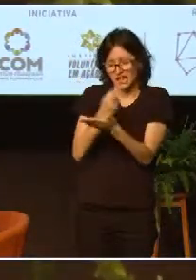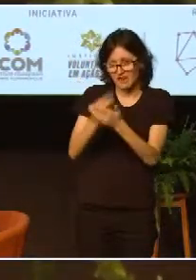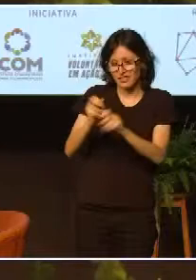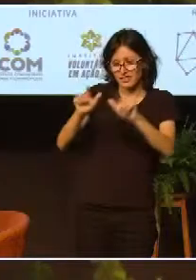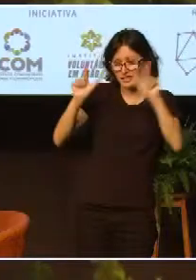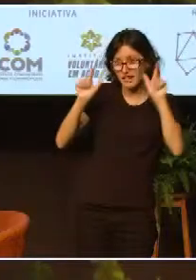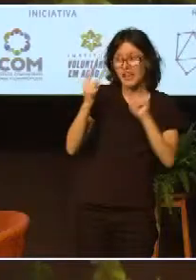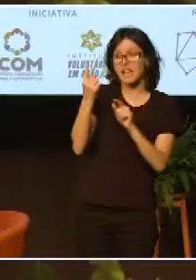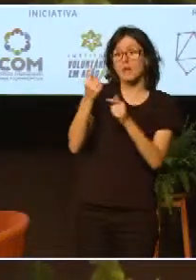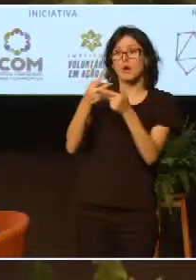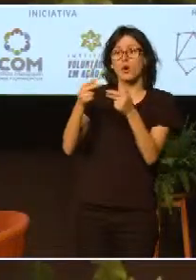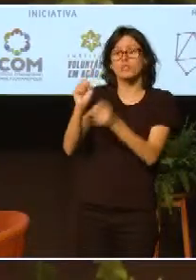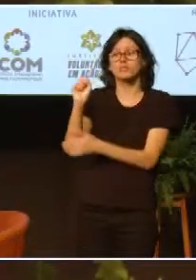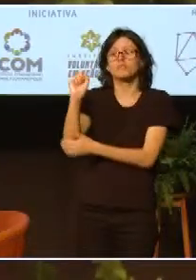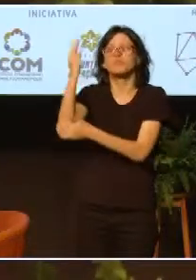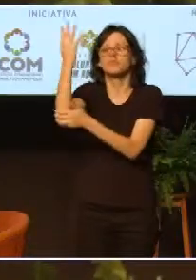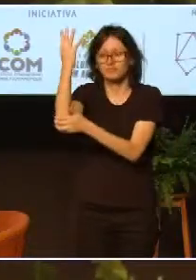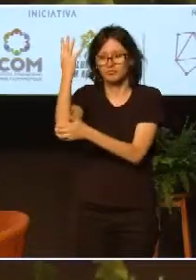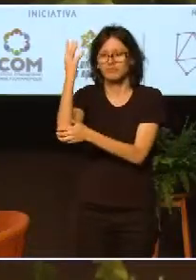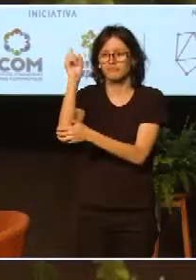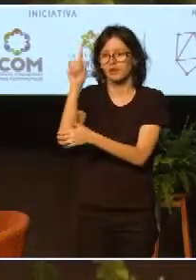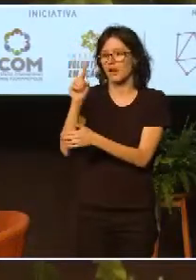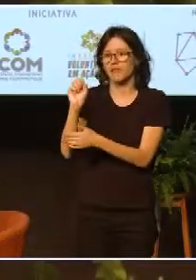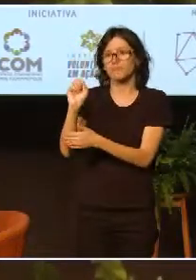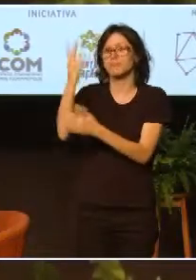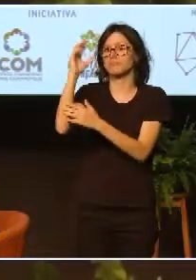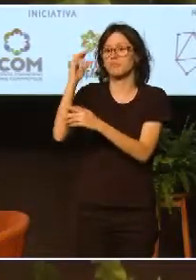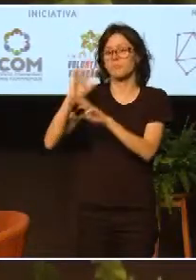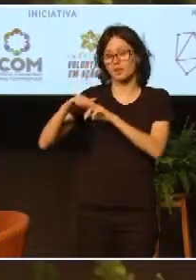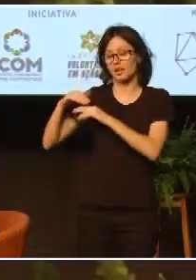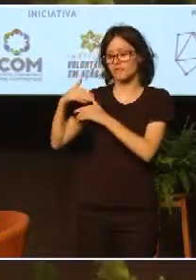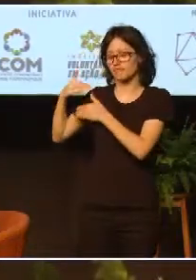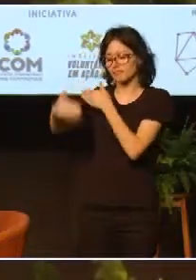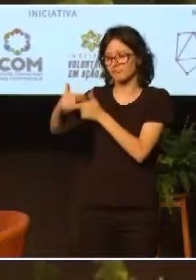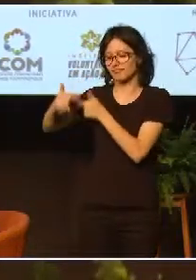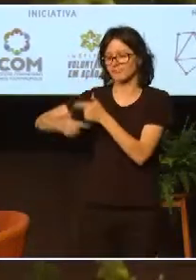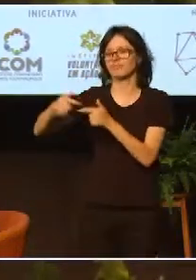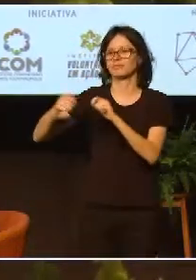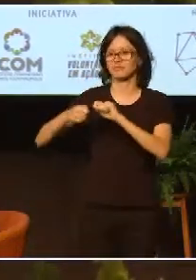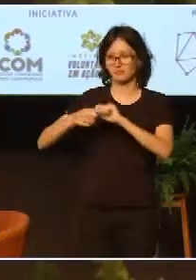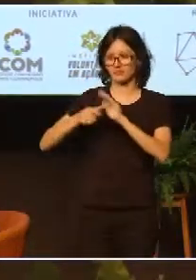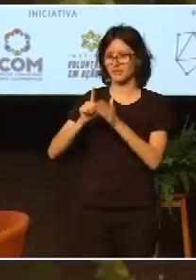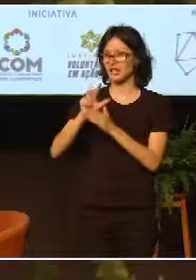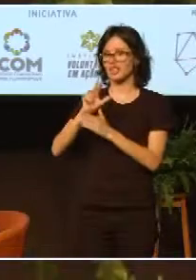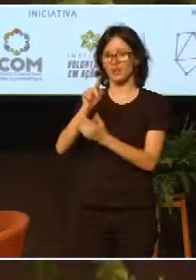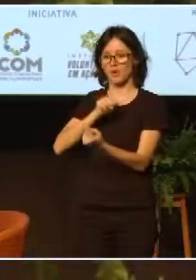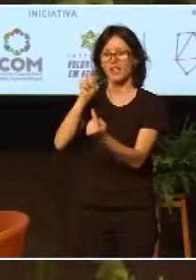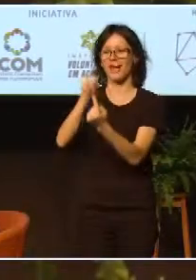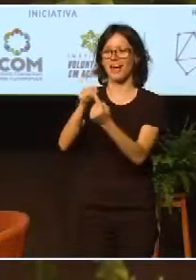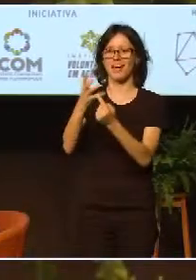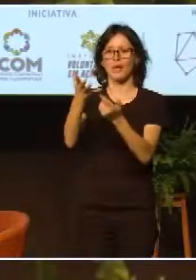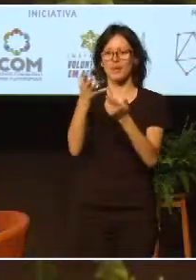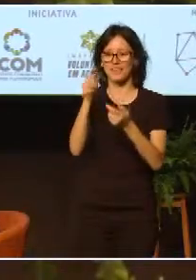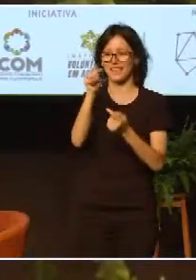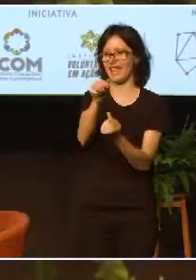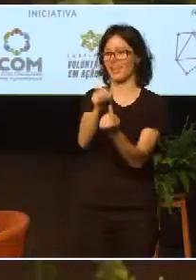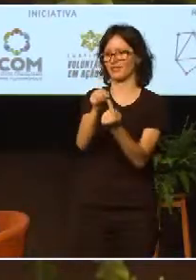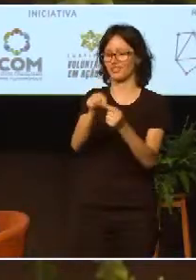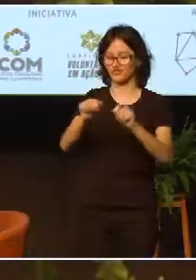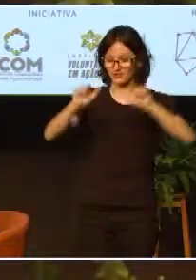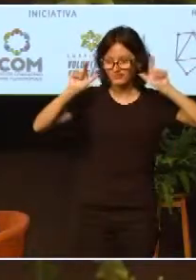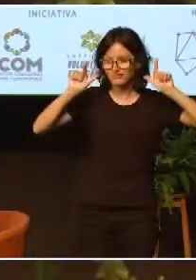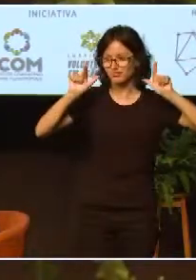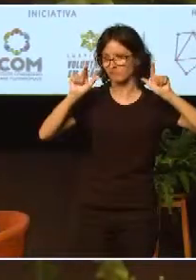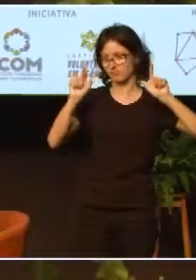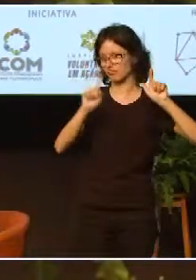uma consequência do trabalho que você fez. Ela não é a motivação para o seu trabalho. Ela não é